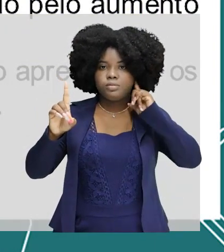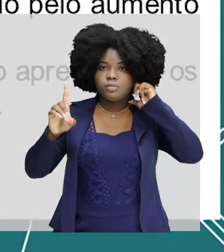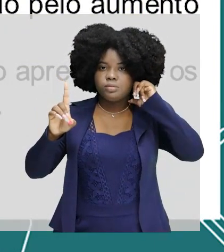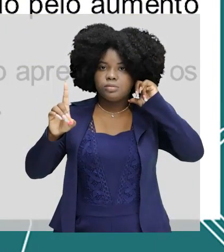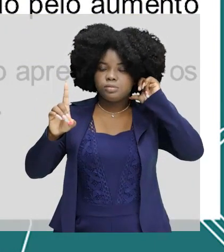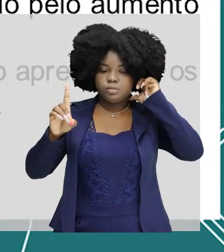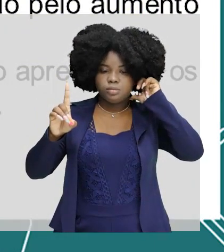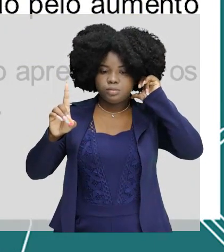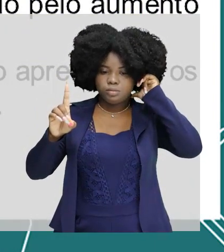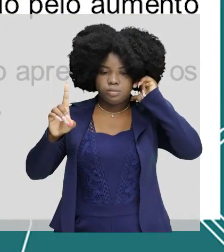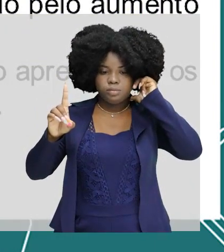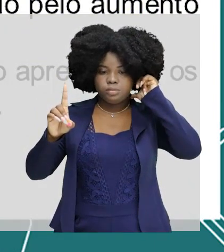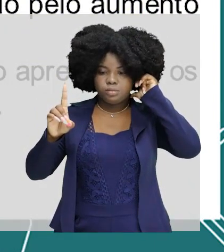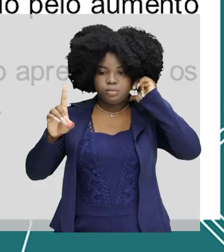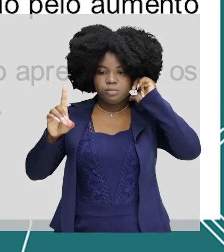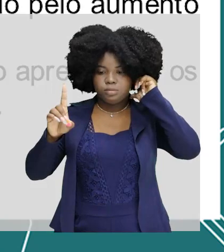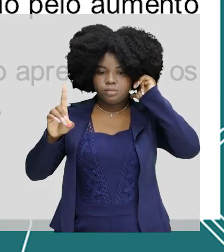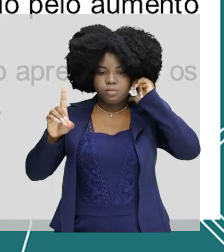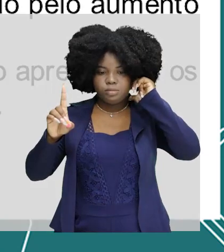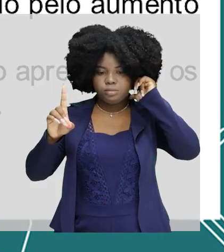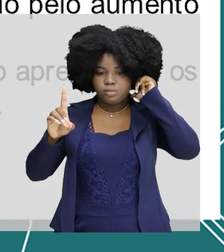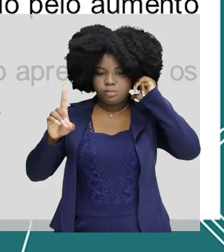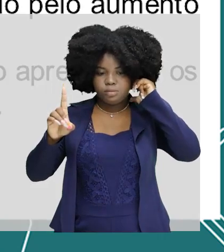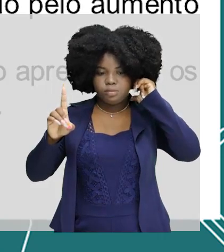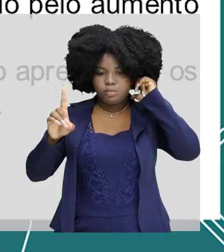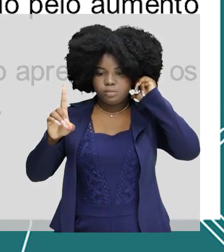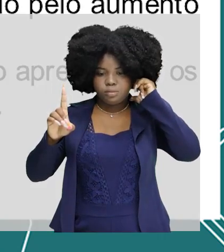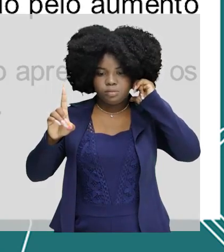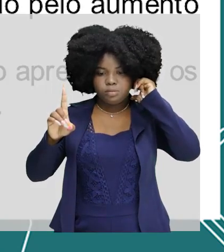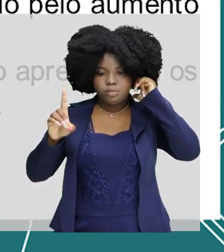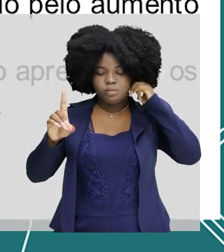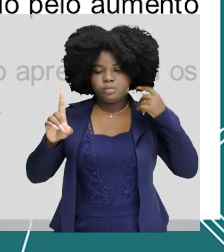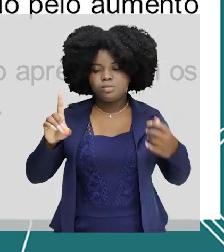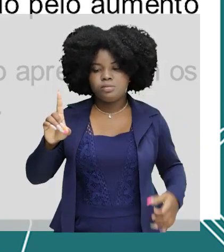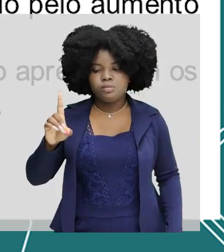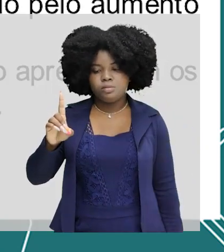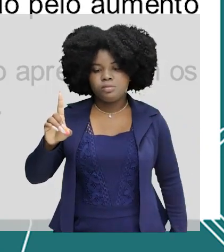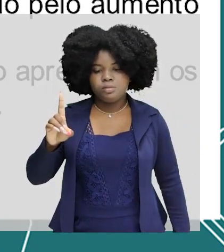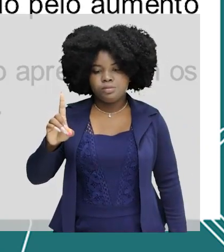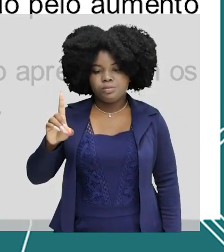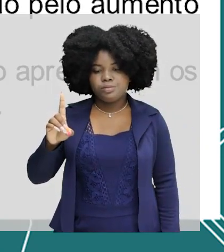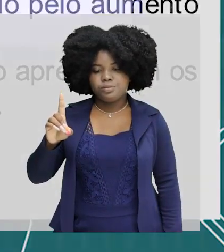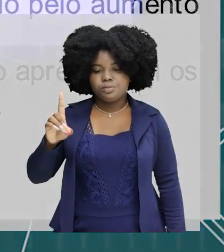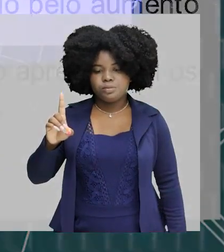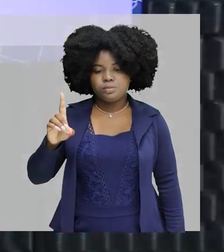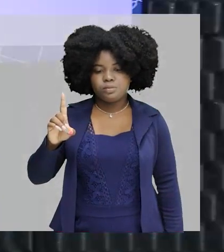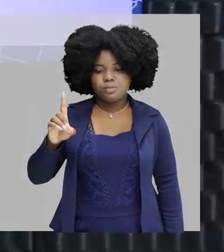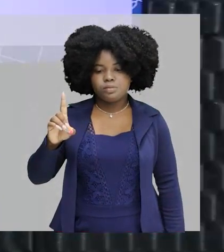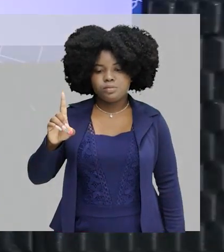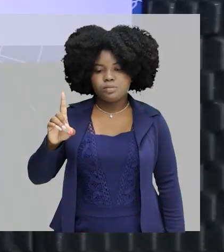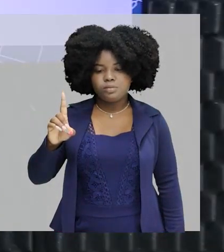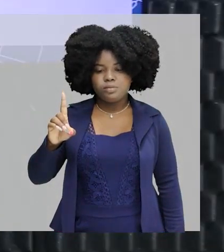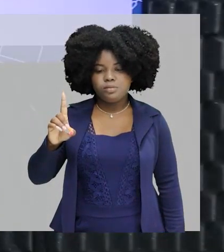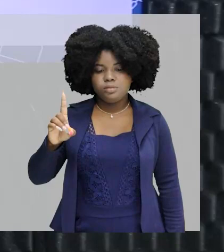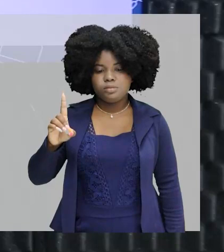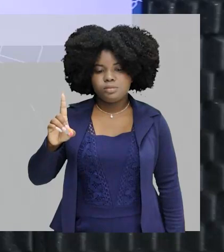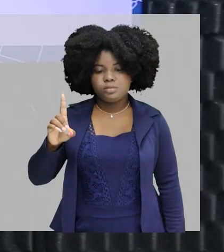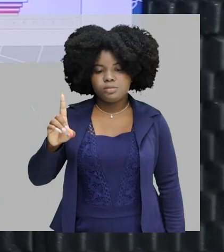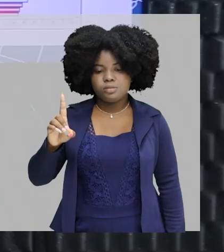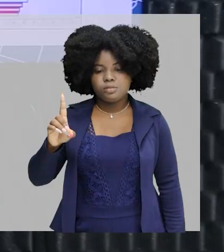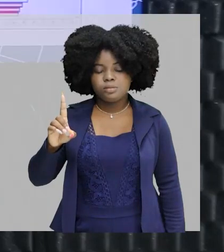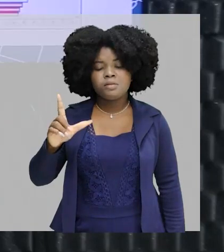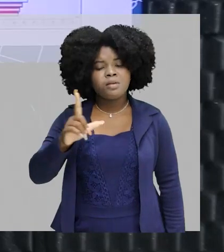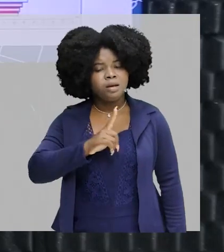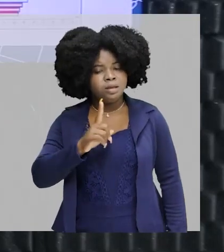o envelhecimento da população europeia gerado pelo aumento da expectativa de vida nesse continente, galera.